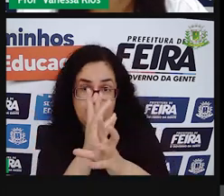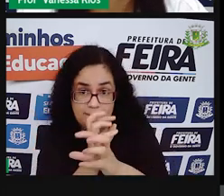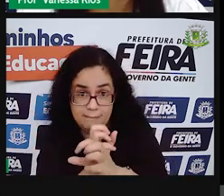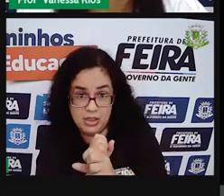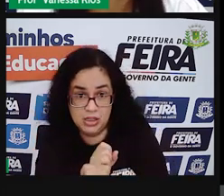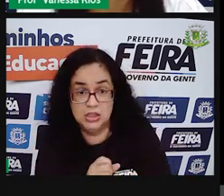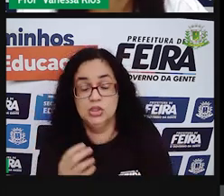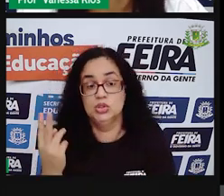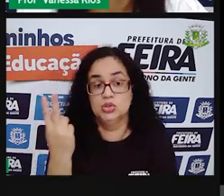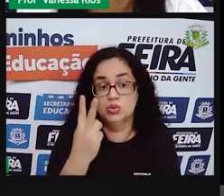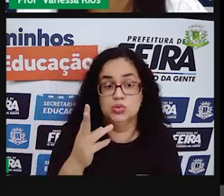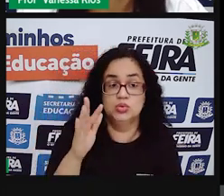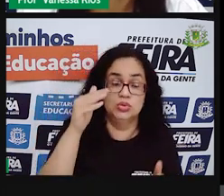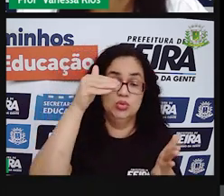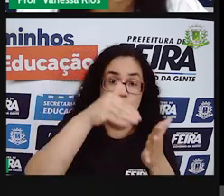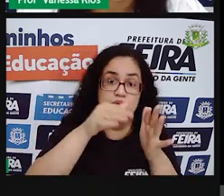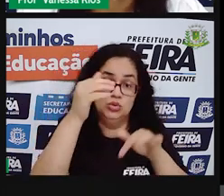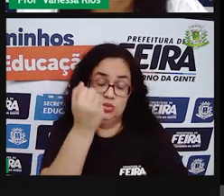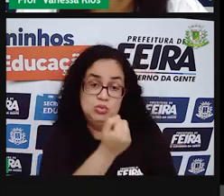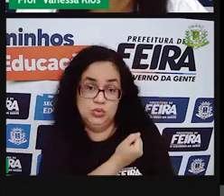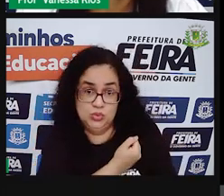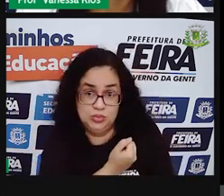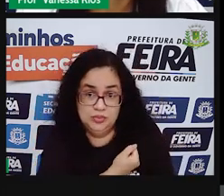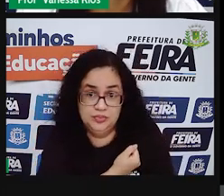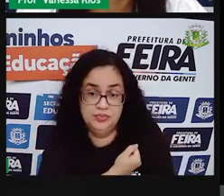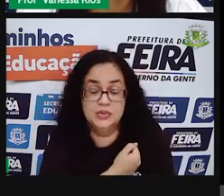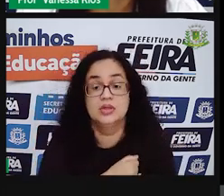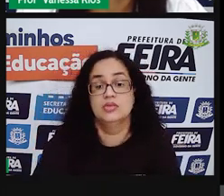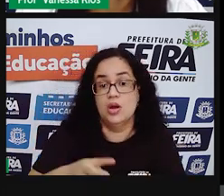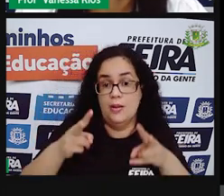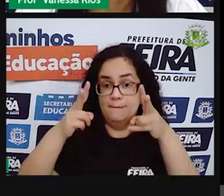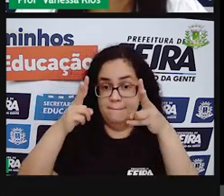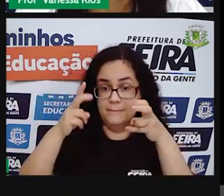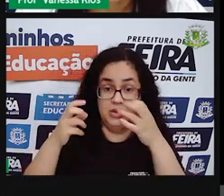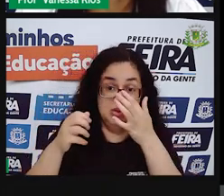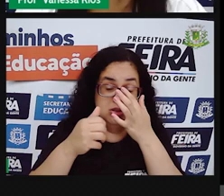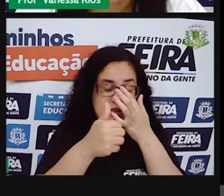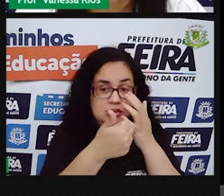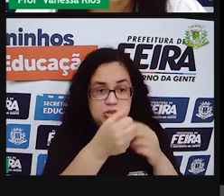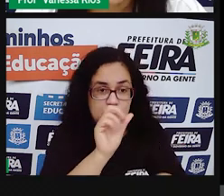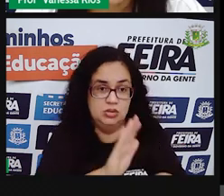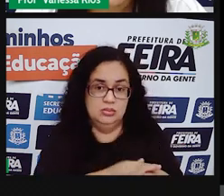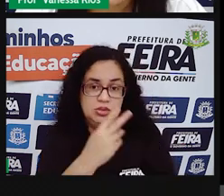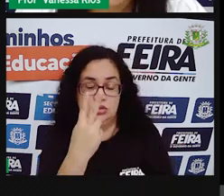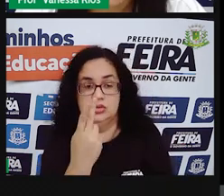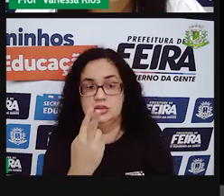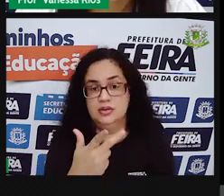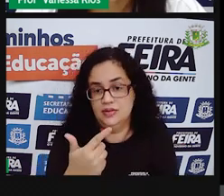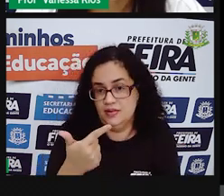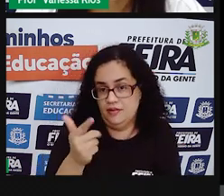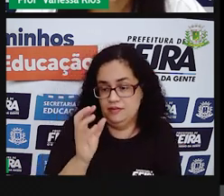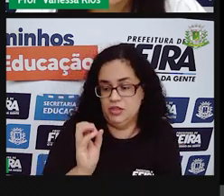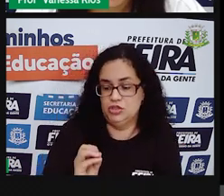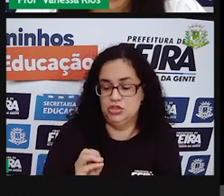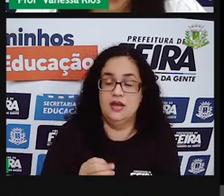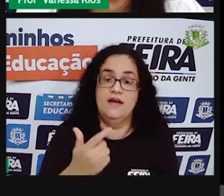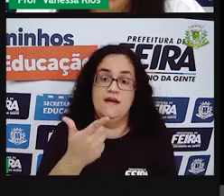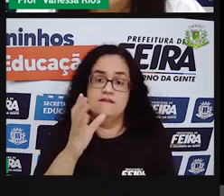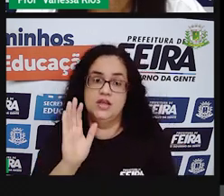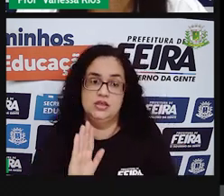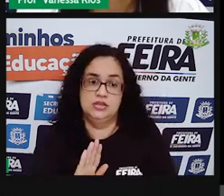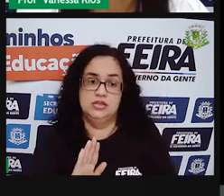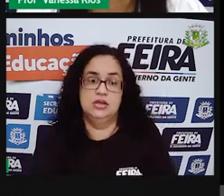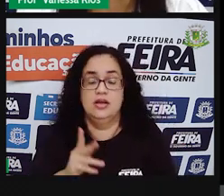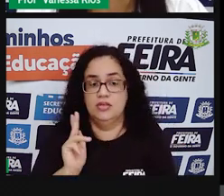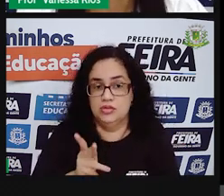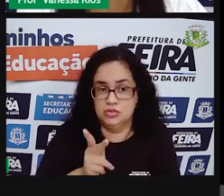2 ao último número apresentado. Então, a gente observa. 18 mais 2 é igual a 20.